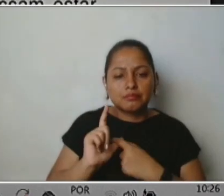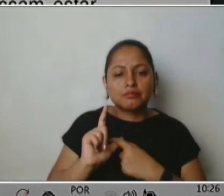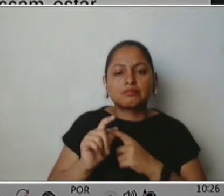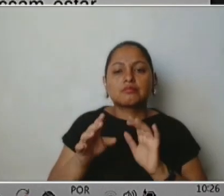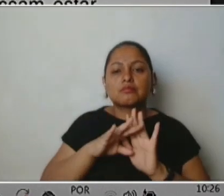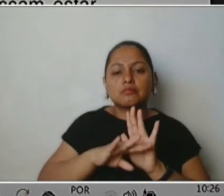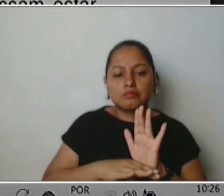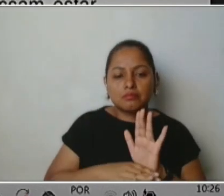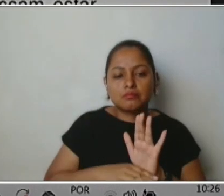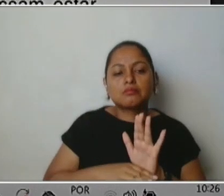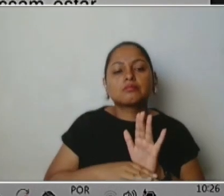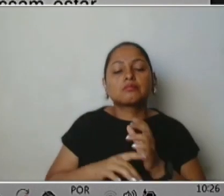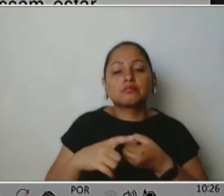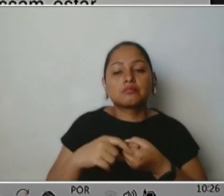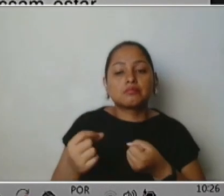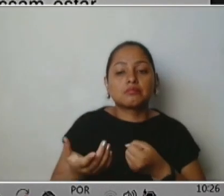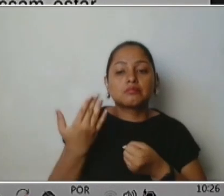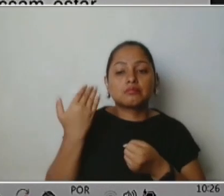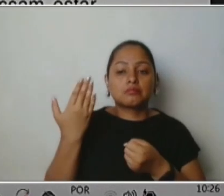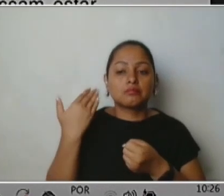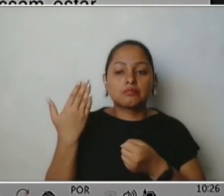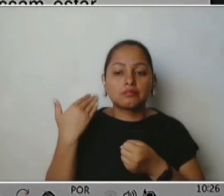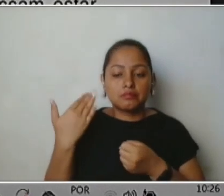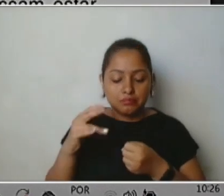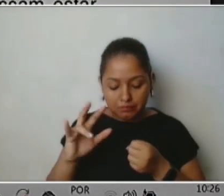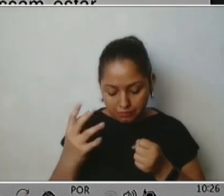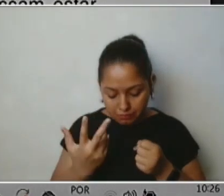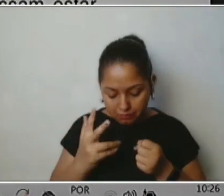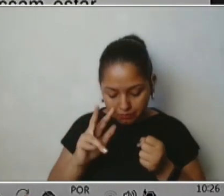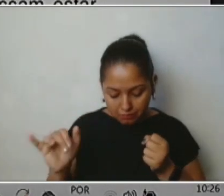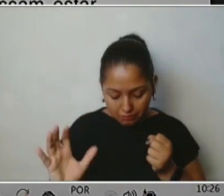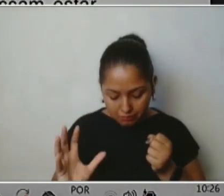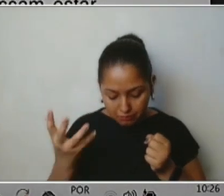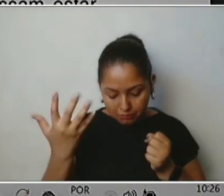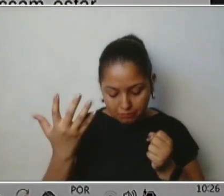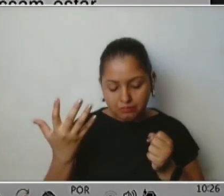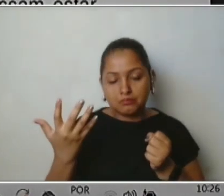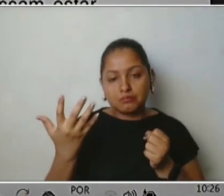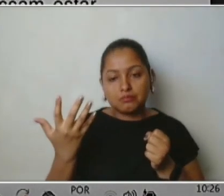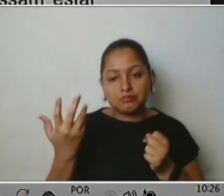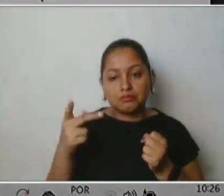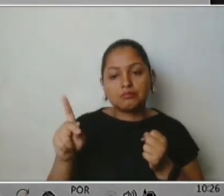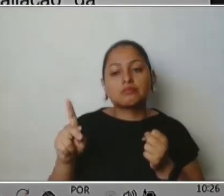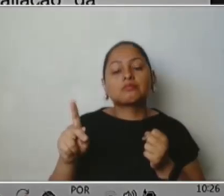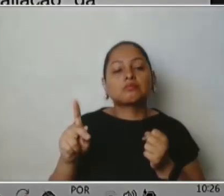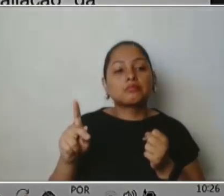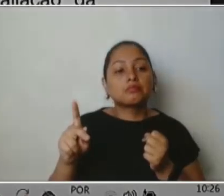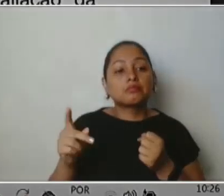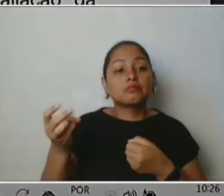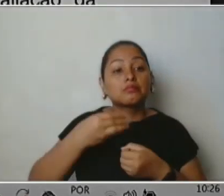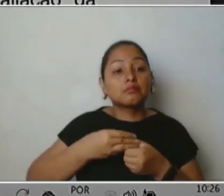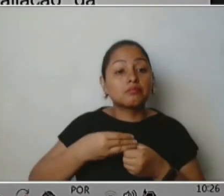parágrafo anterior correrão à conta de recursos em poder do Fundo Previdenciário do município de Vitória.